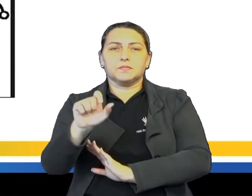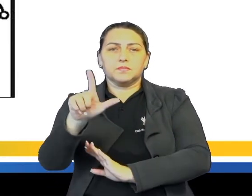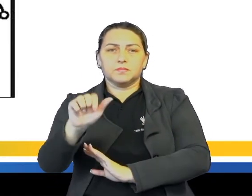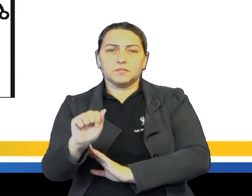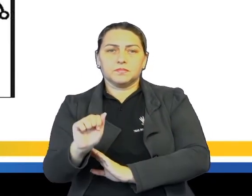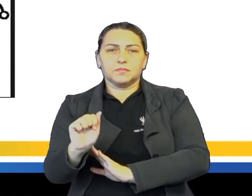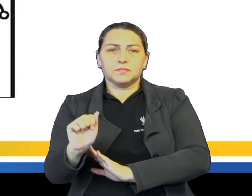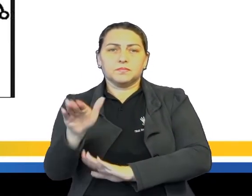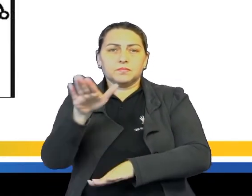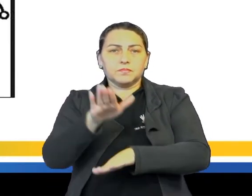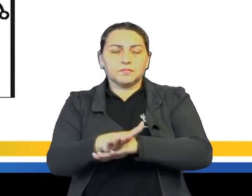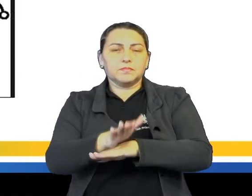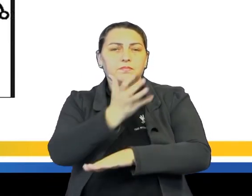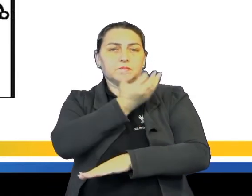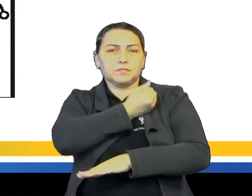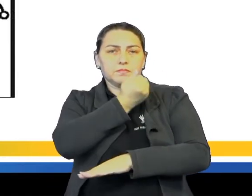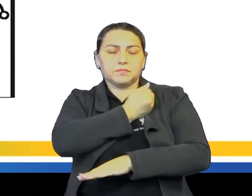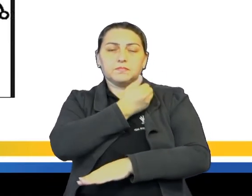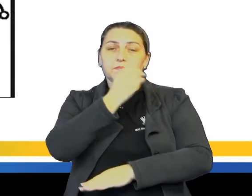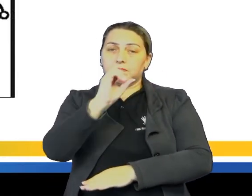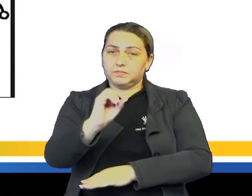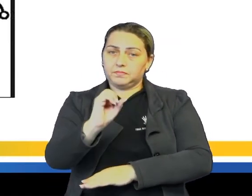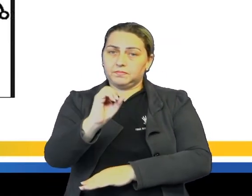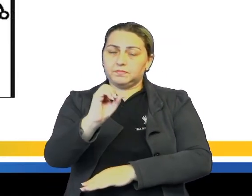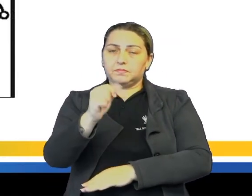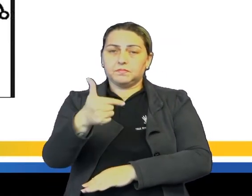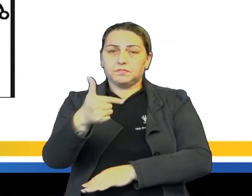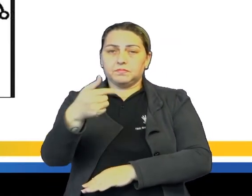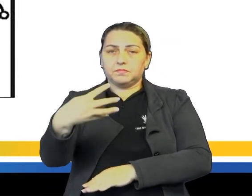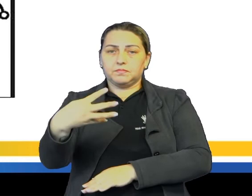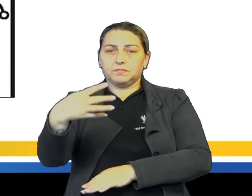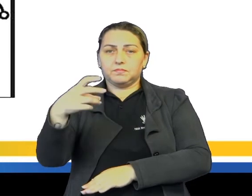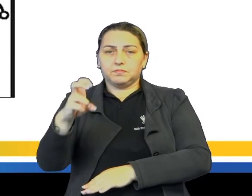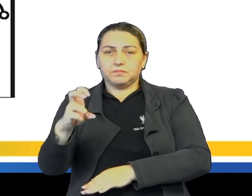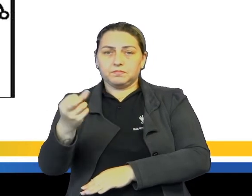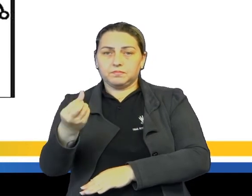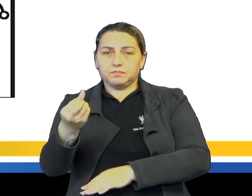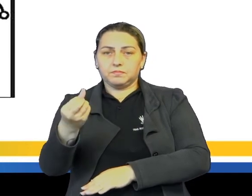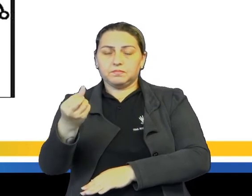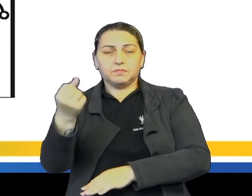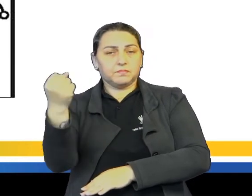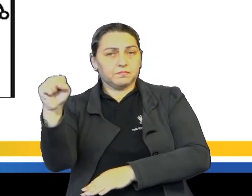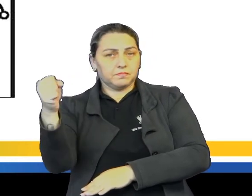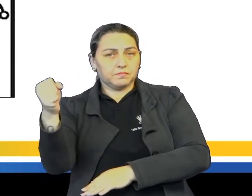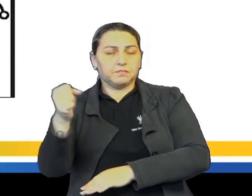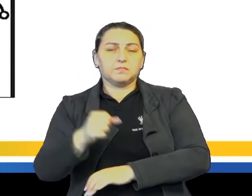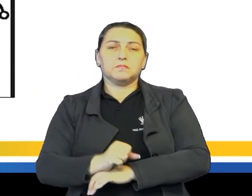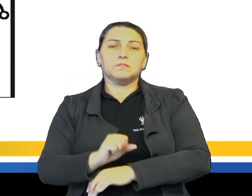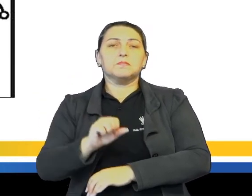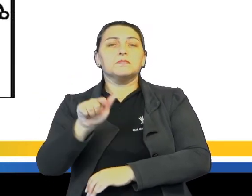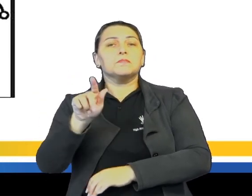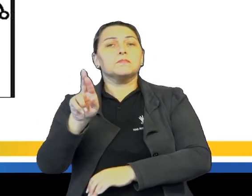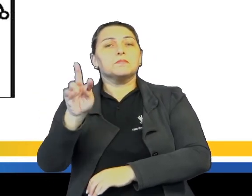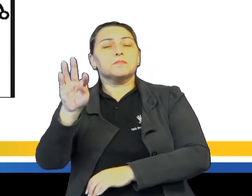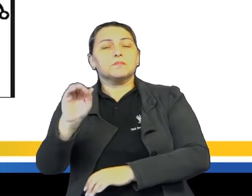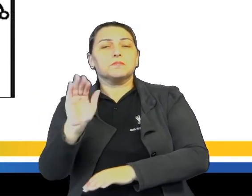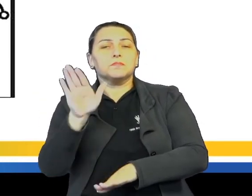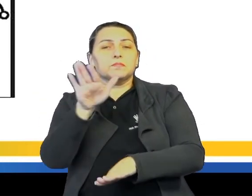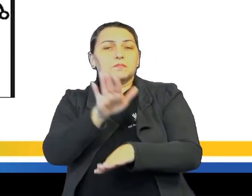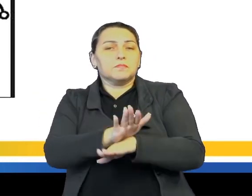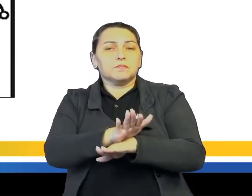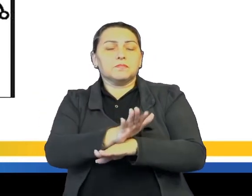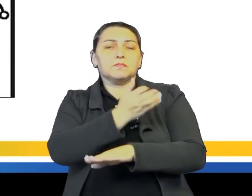Bela pisou nestes numerais 0, 2, 4, 6 e 8. E o Guto, ele pisou